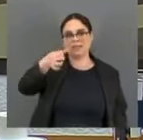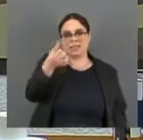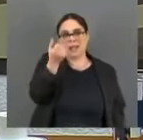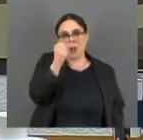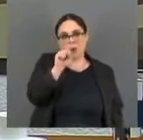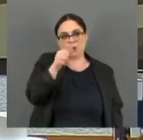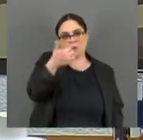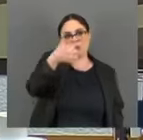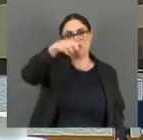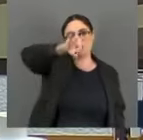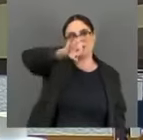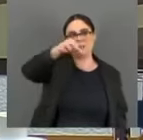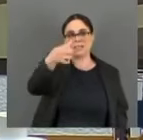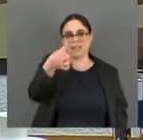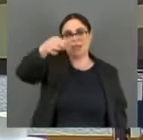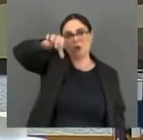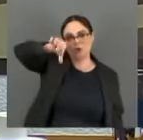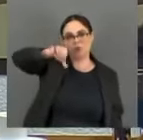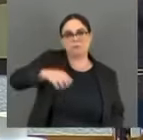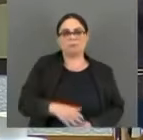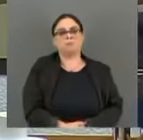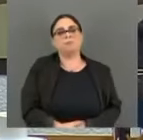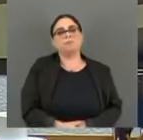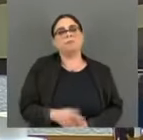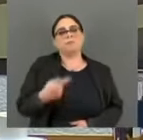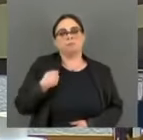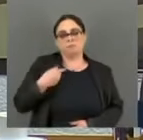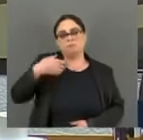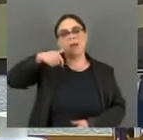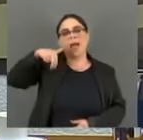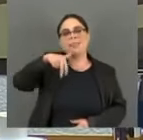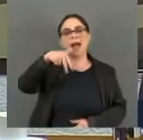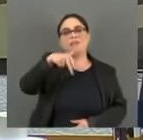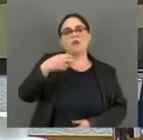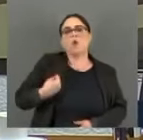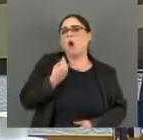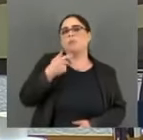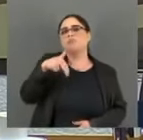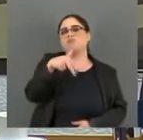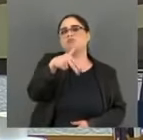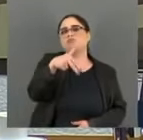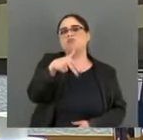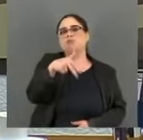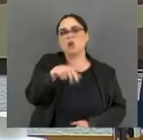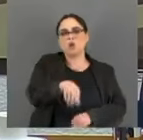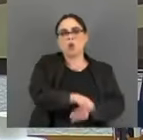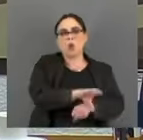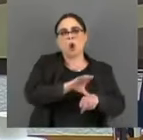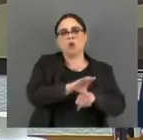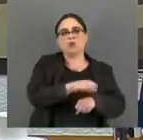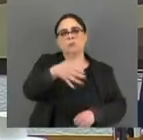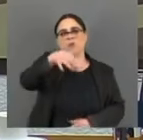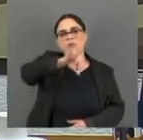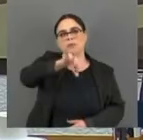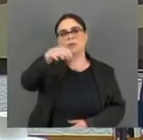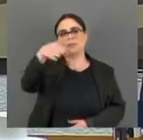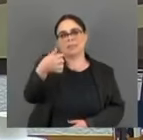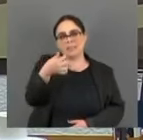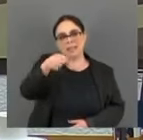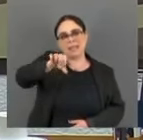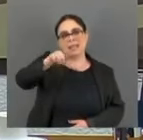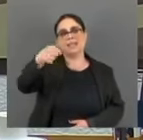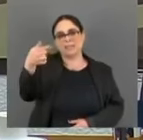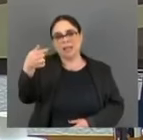69 sabe que eu andava o que eu punha no bolso para me garantir a Constituição de 67 e me